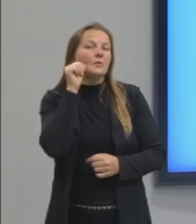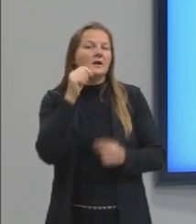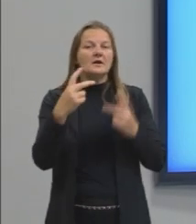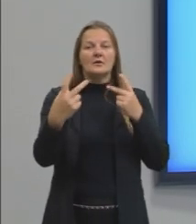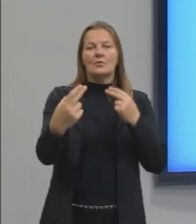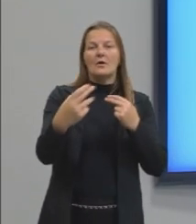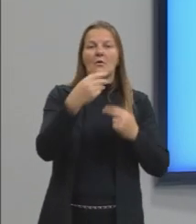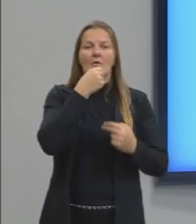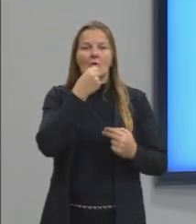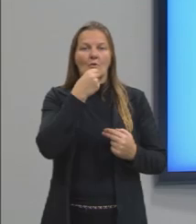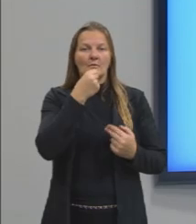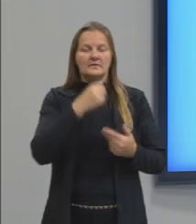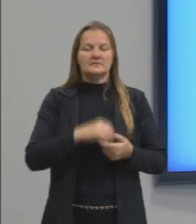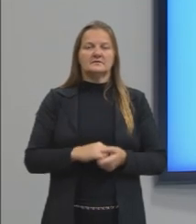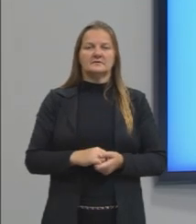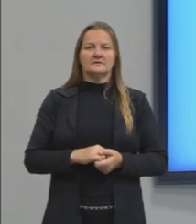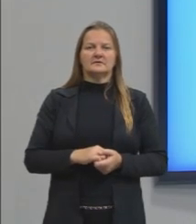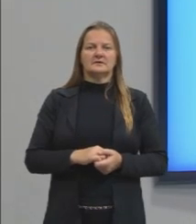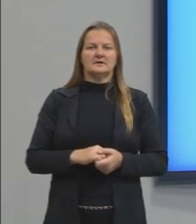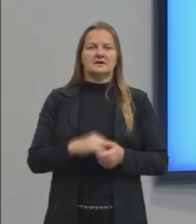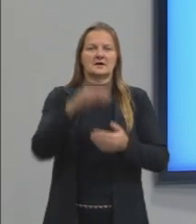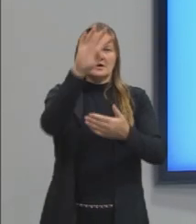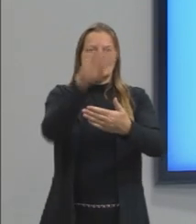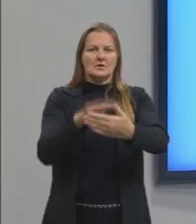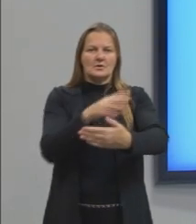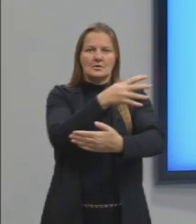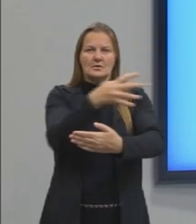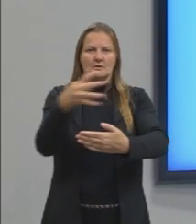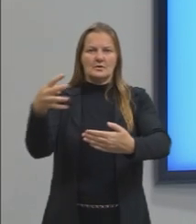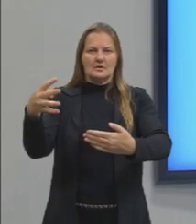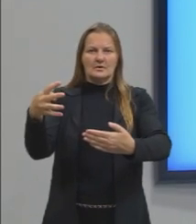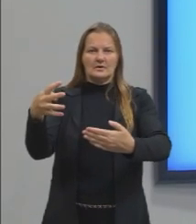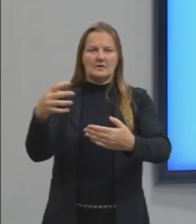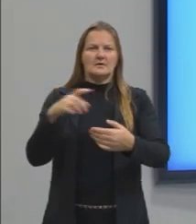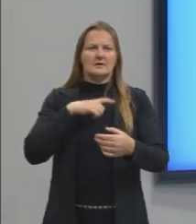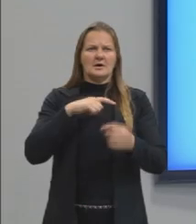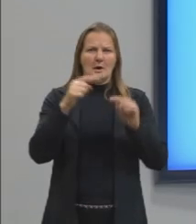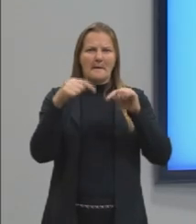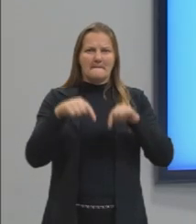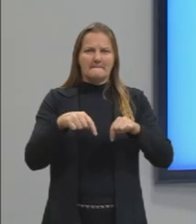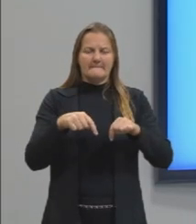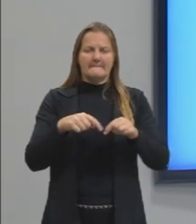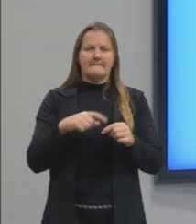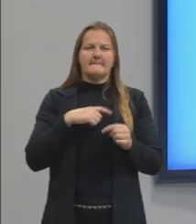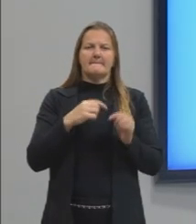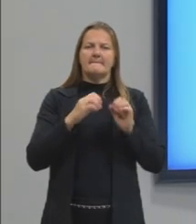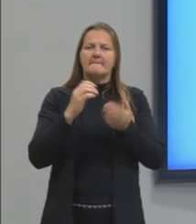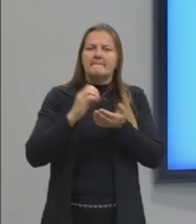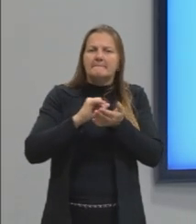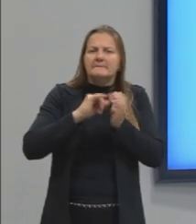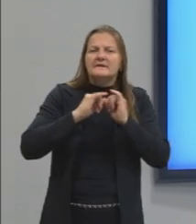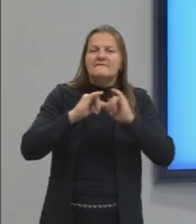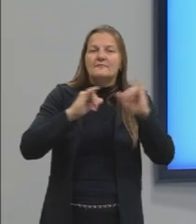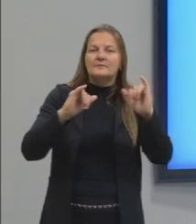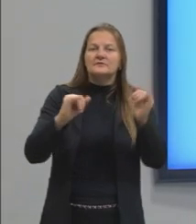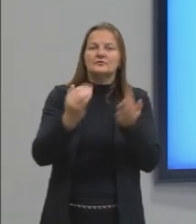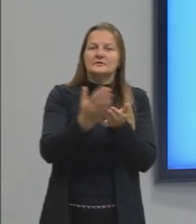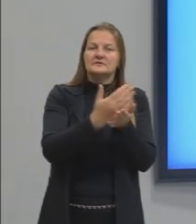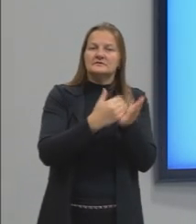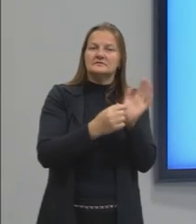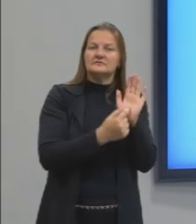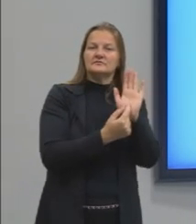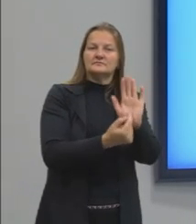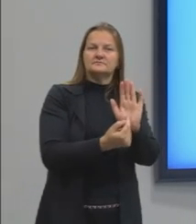é igual ao número de homens A tabela abaixo pode ser preenchida com as informações dadas então nós temos uma tabela